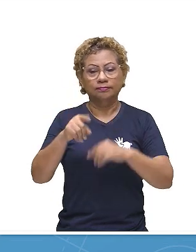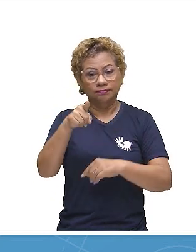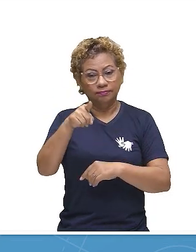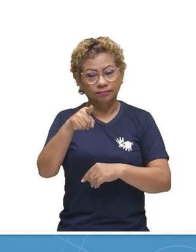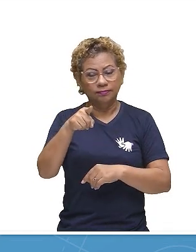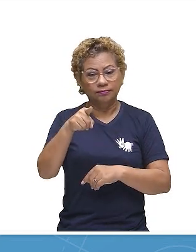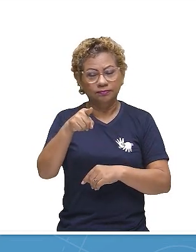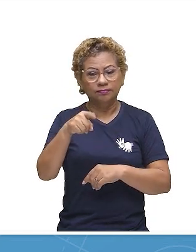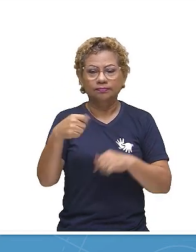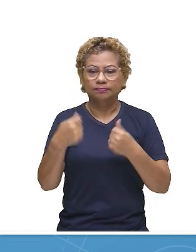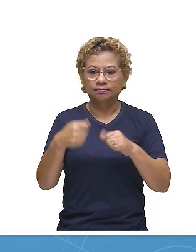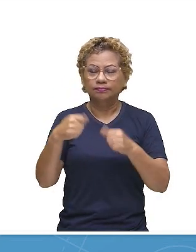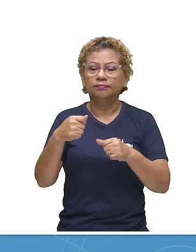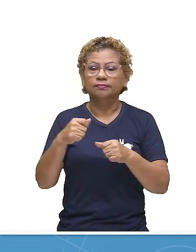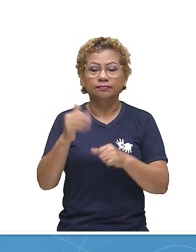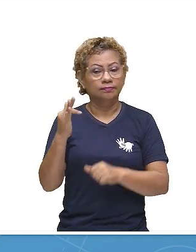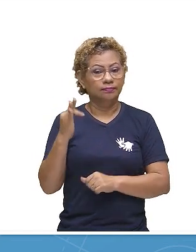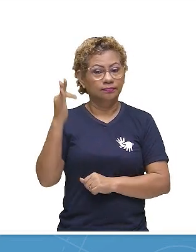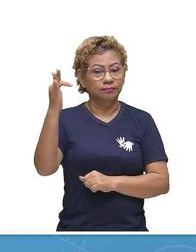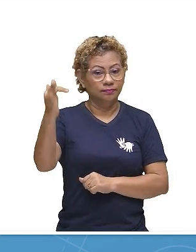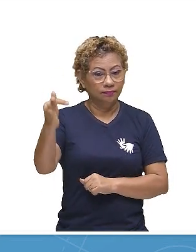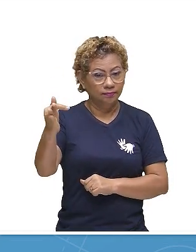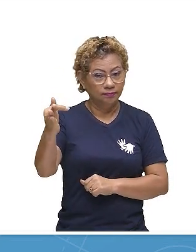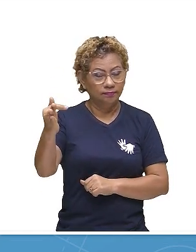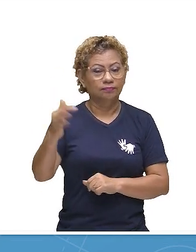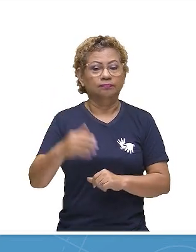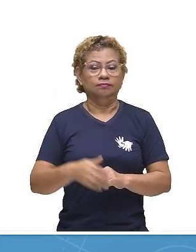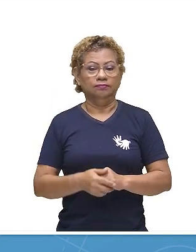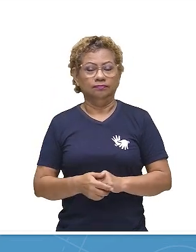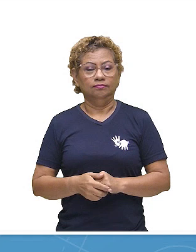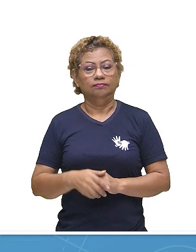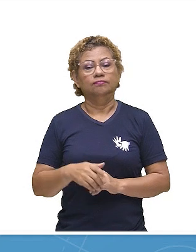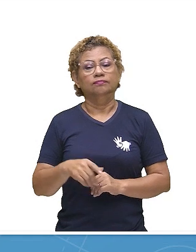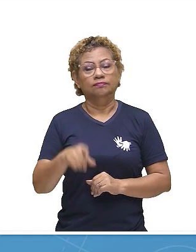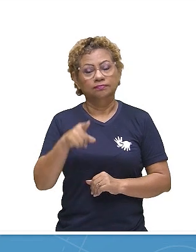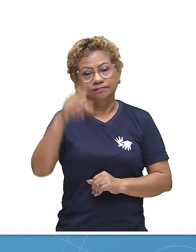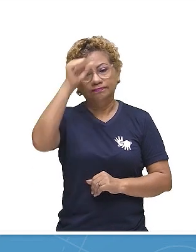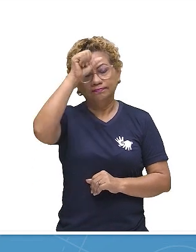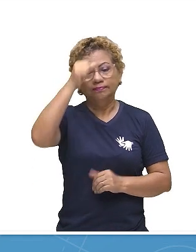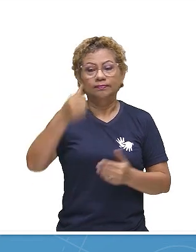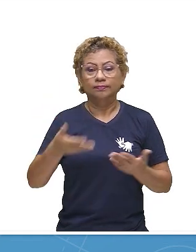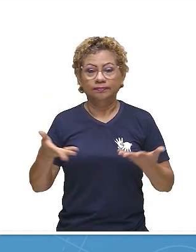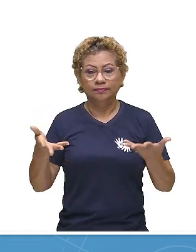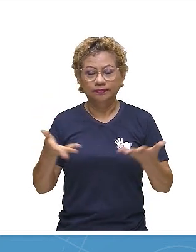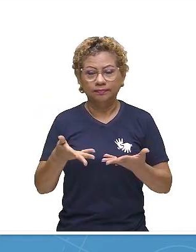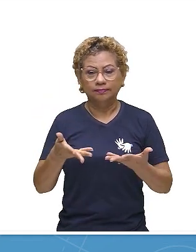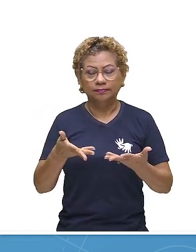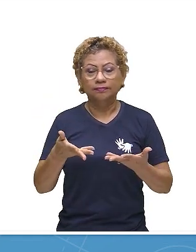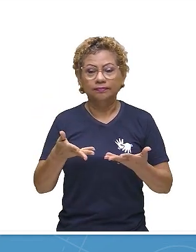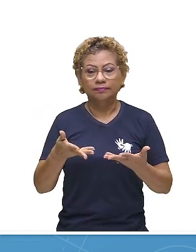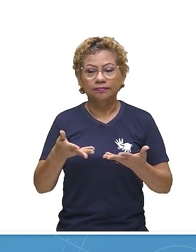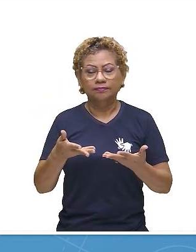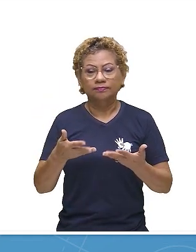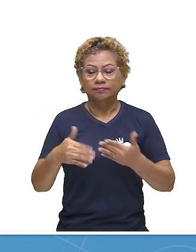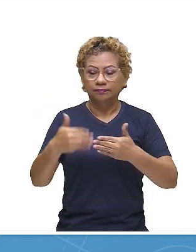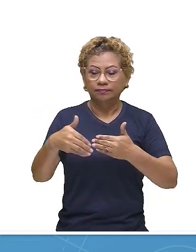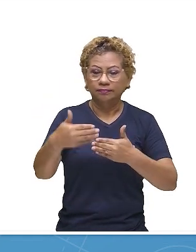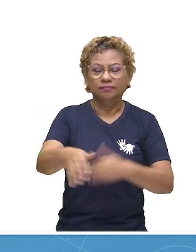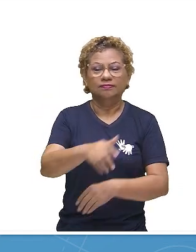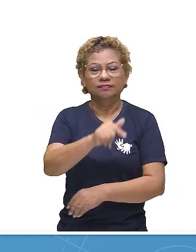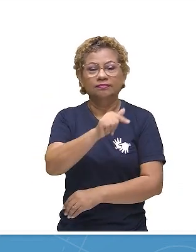médio, envolvendo logaritmos, equações exponenciais, funções logarítmicas e por aí